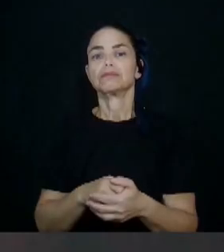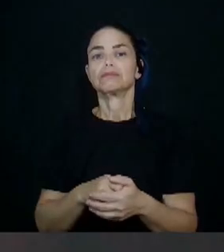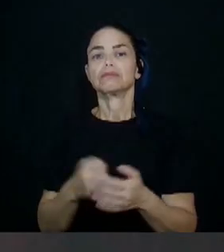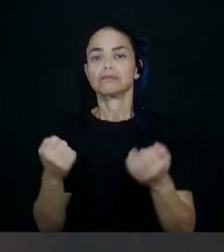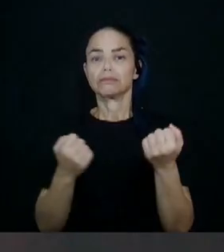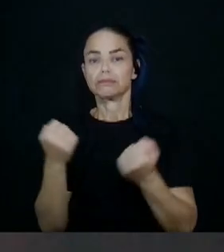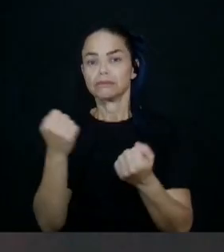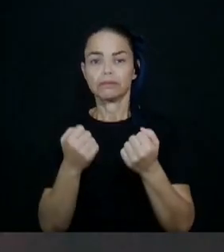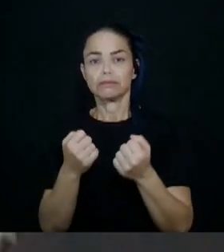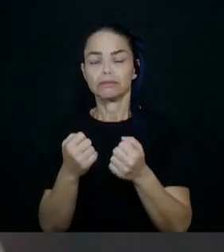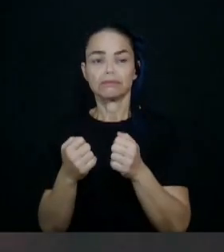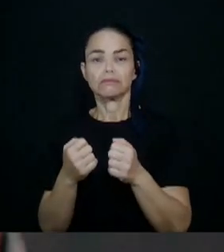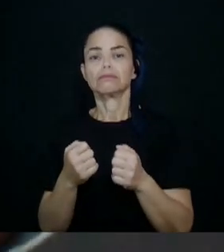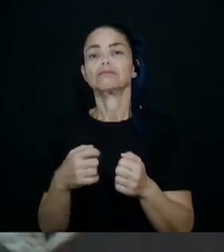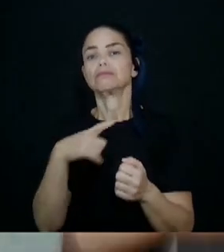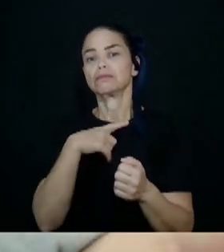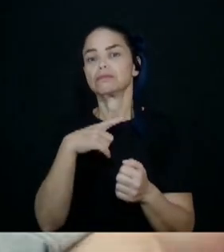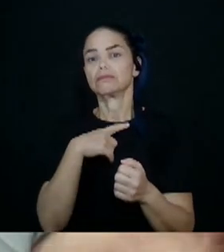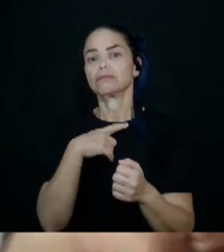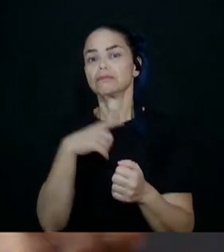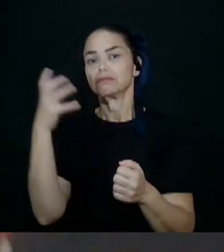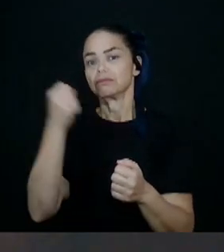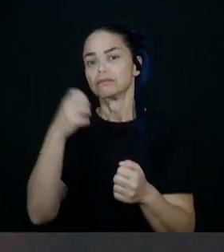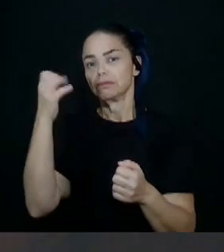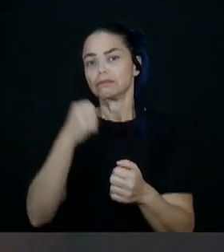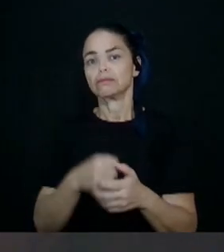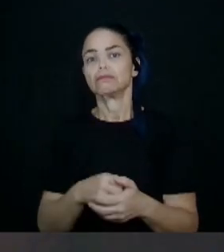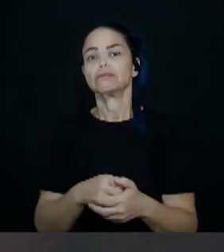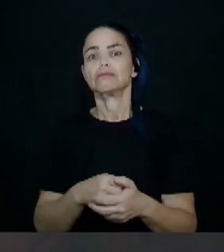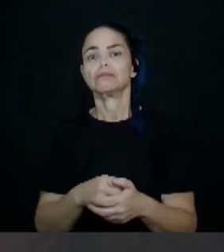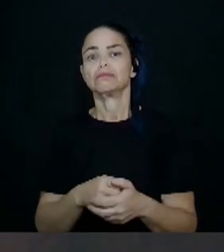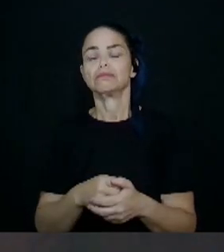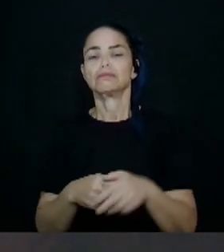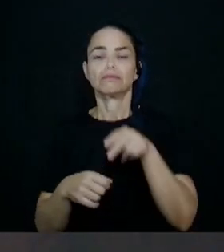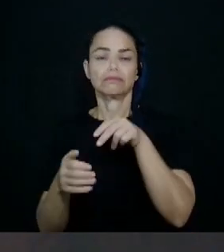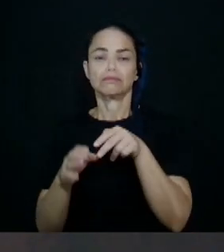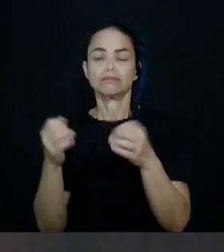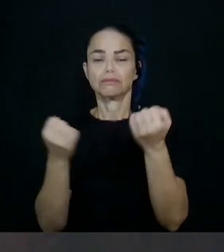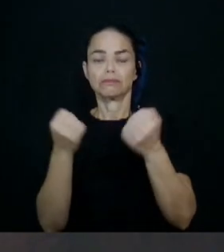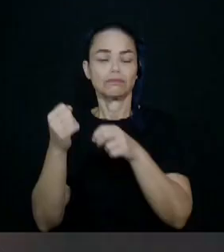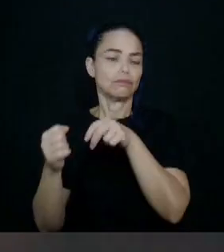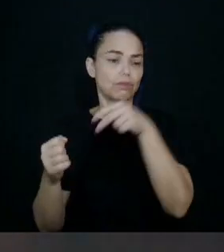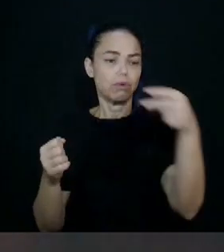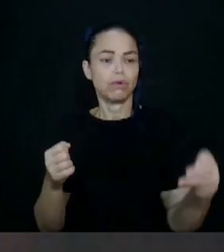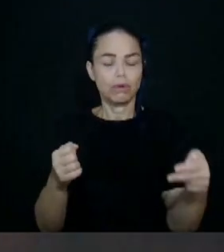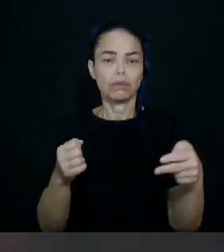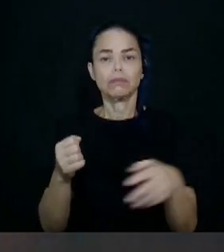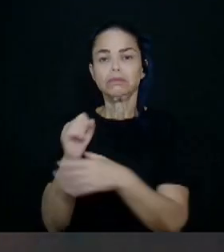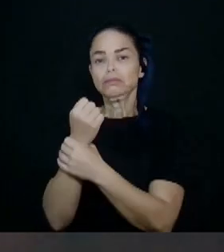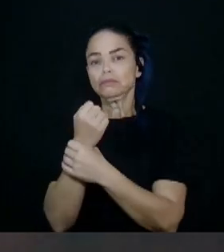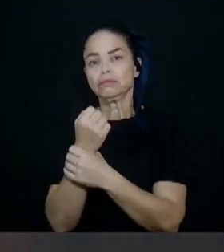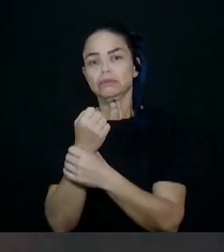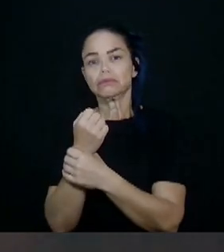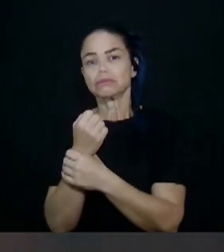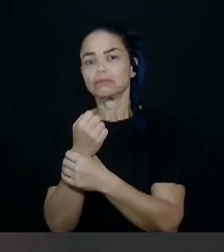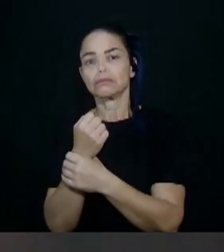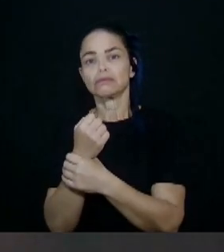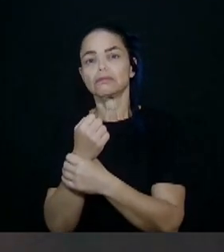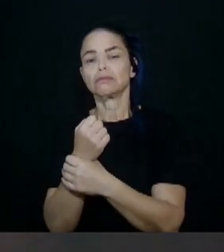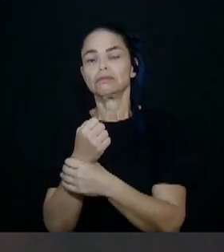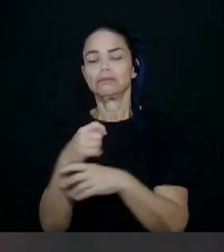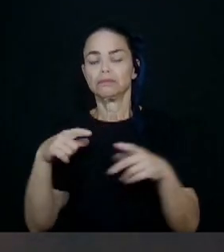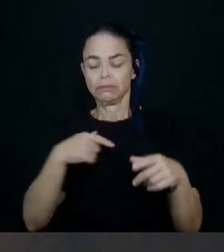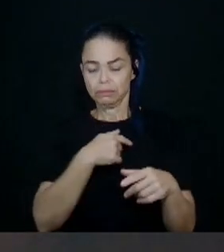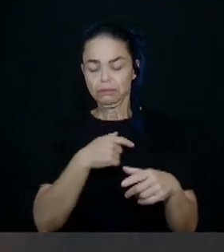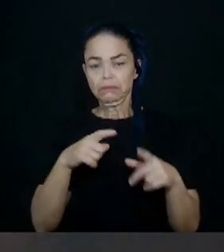para poder ter o benefício no sentido do seguro, essas coisas. Sim. Que no Japão, por isso que já tem as